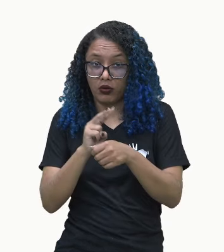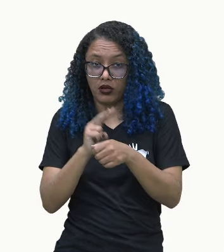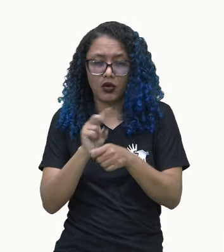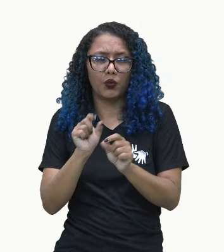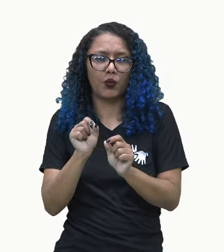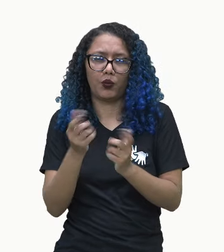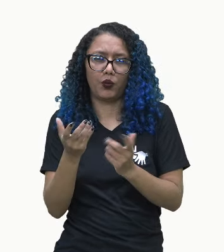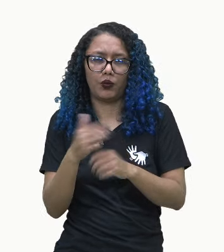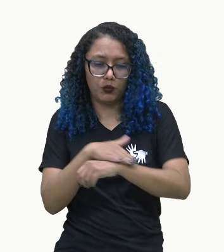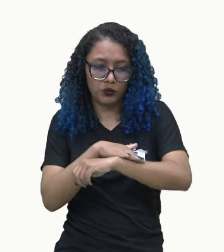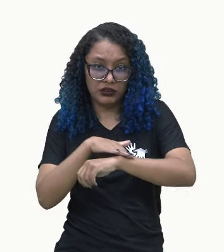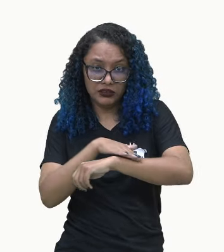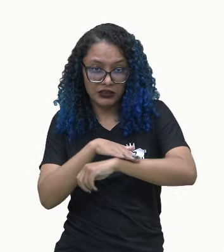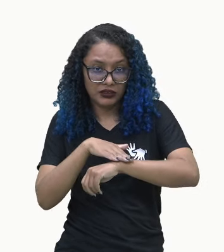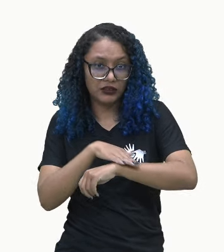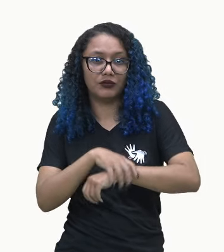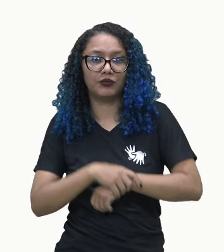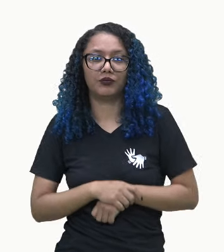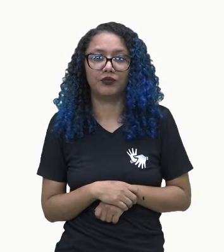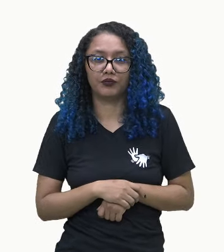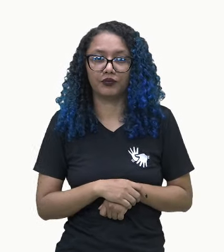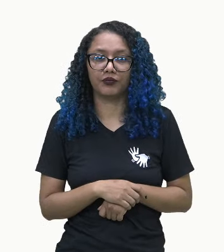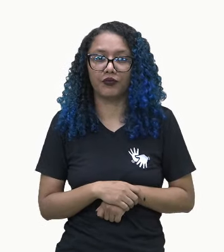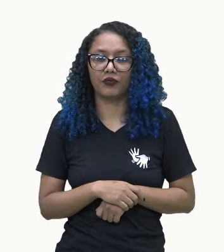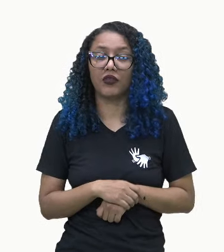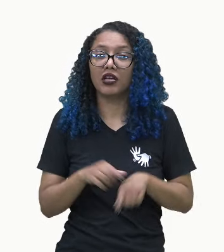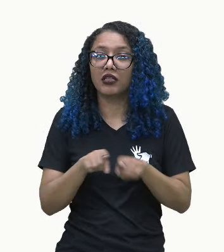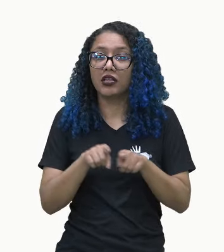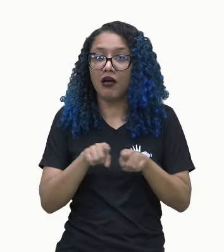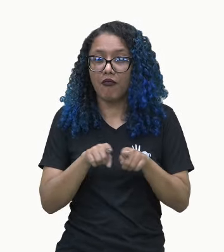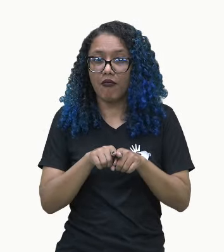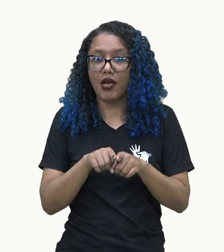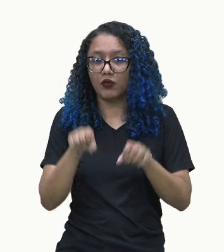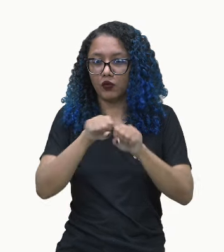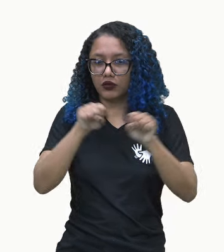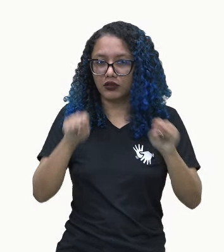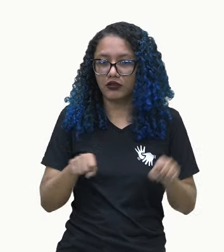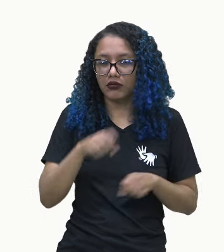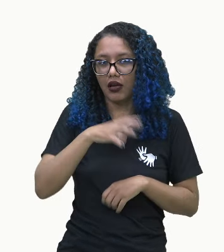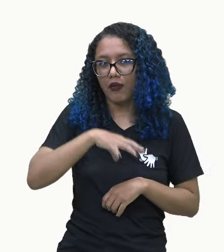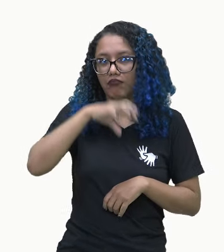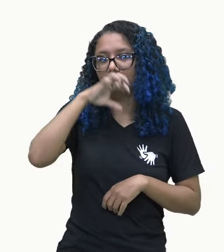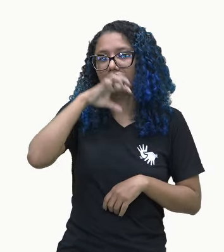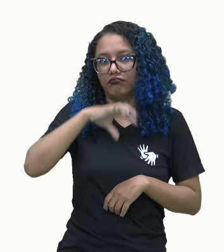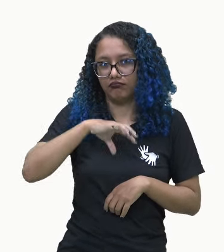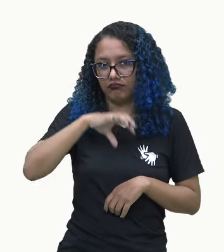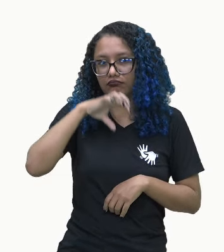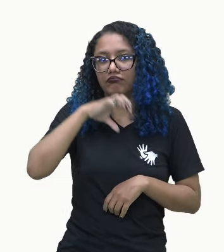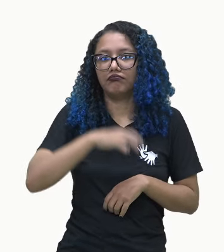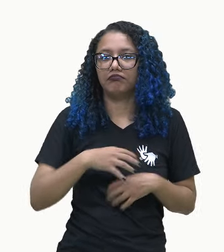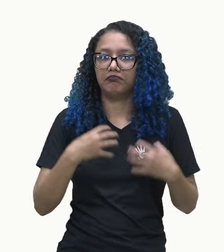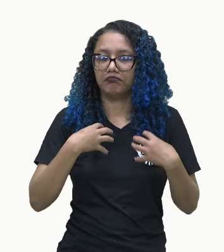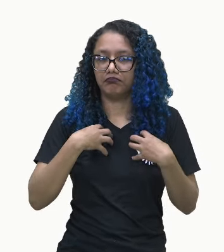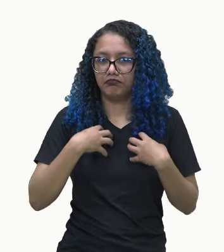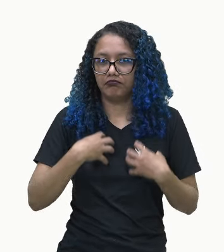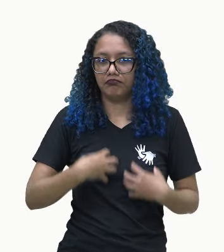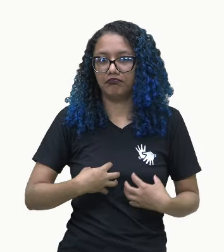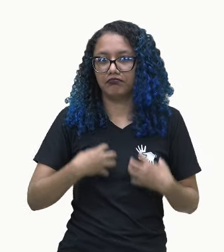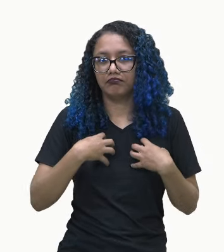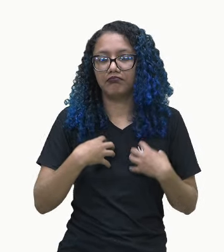protetora dos tecidos, protetora do aparelho respiratório, e também dos